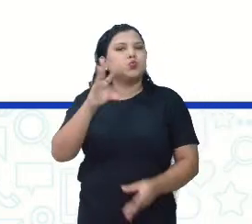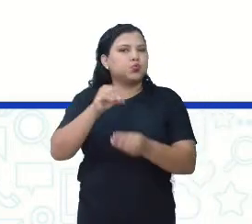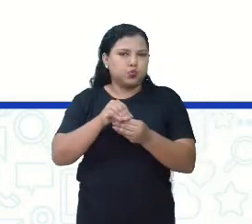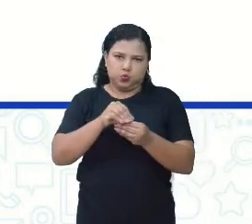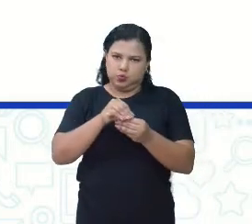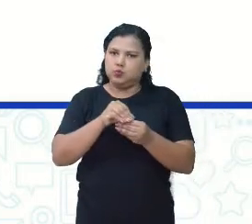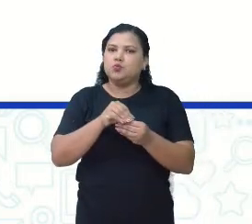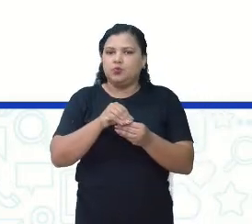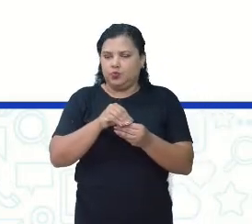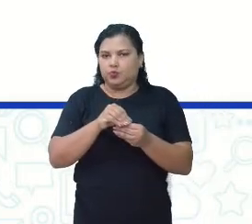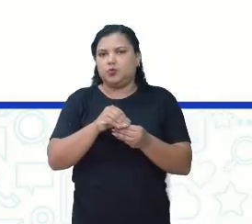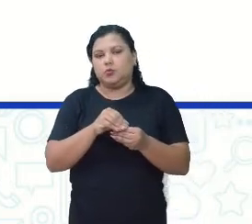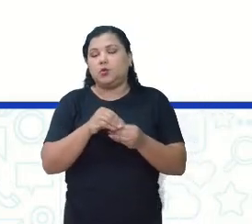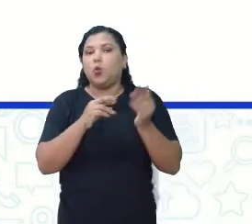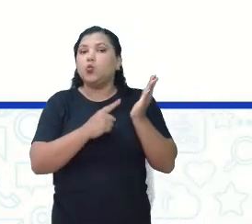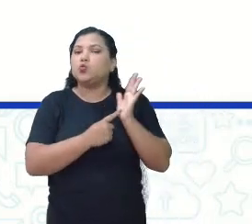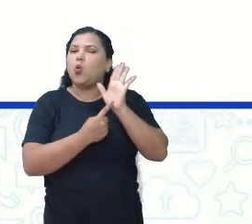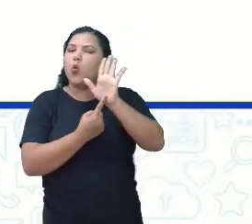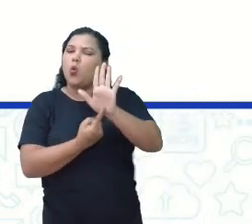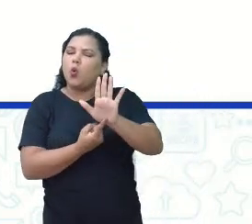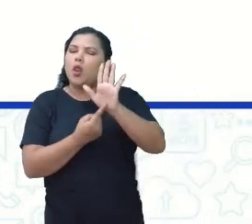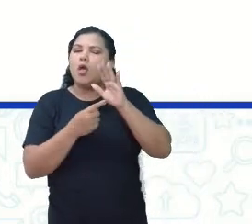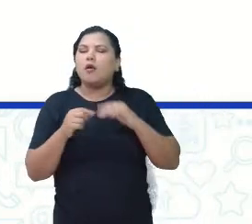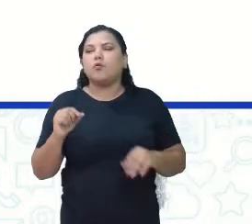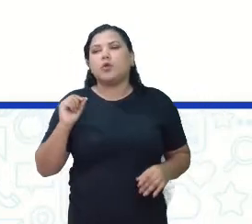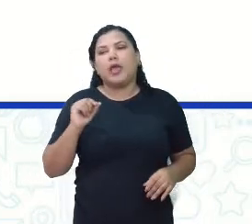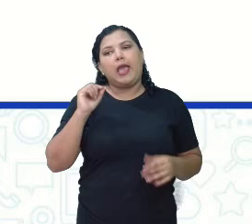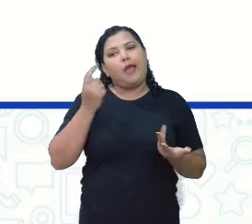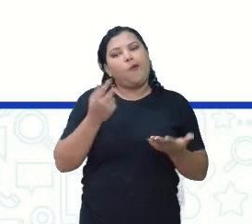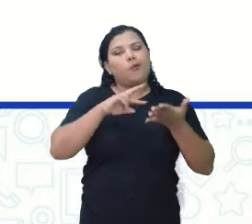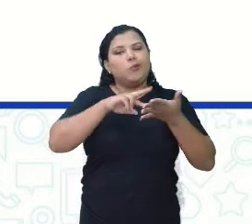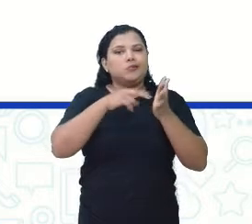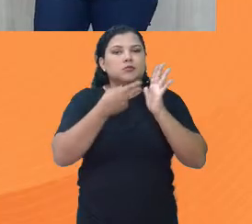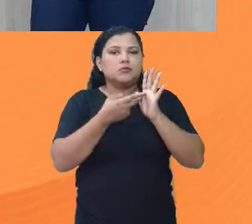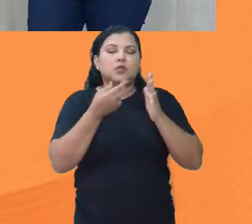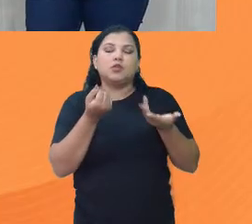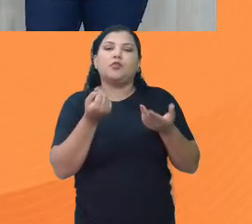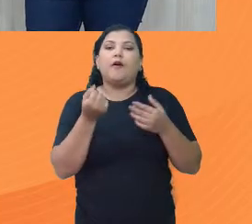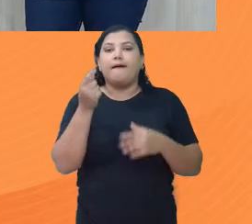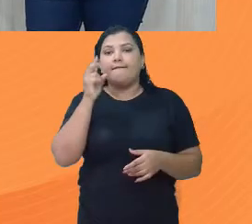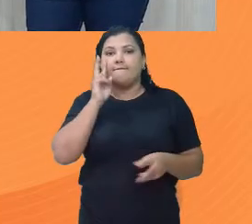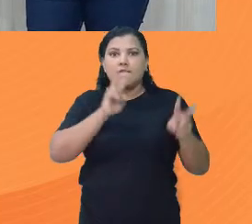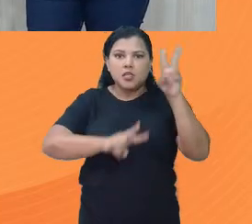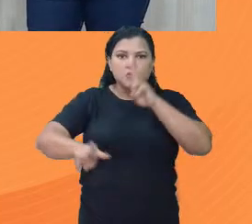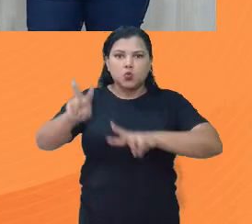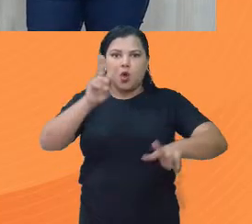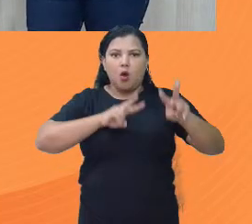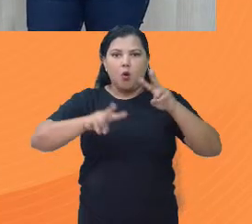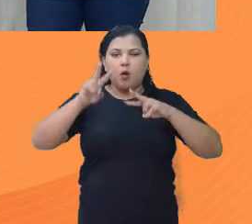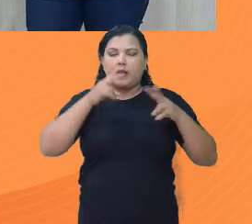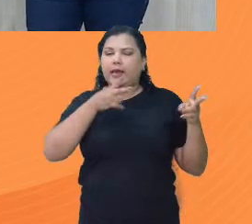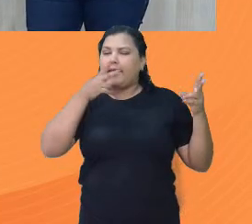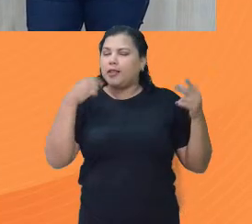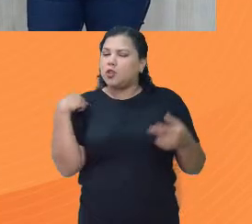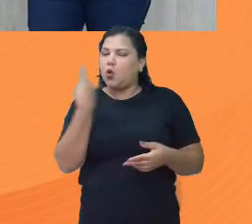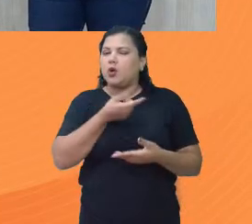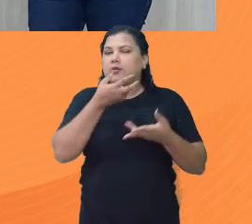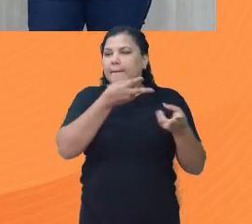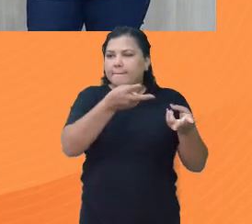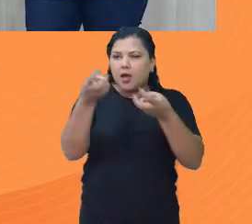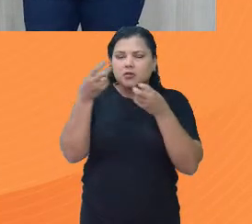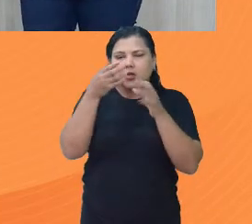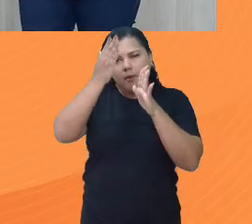aqui a gente está utilizando representações visuais, né? Alguns elementos geométricos que ajudam com que a gente perceba essa